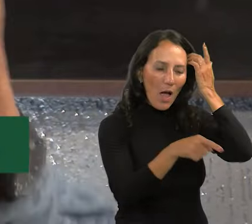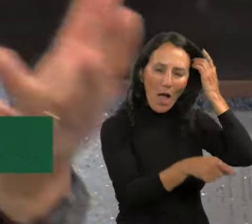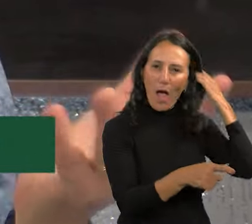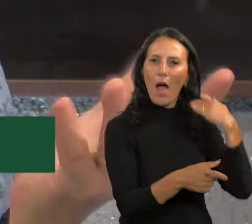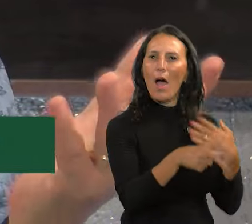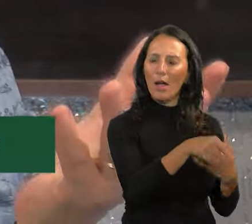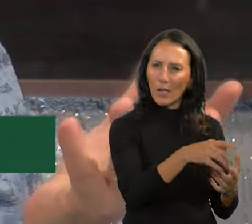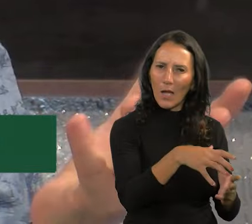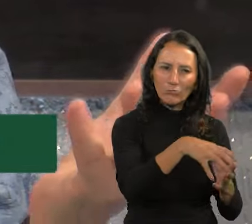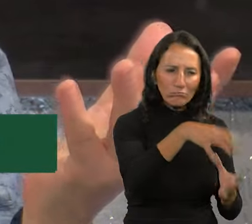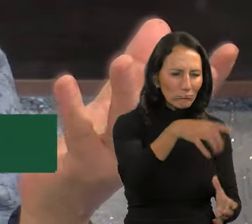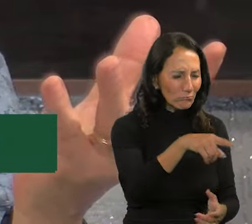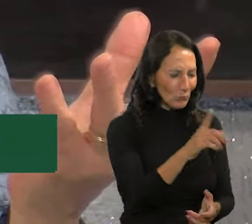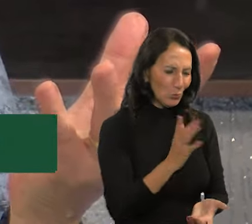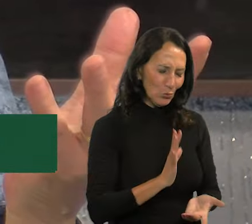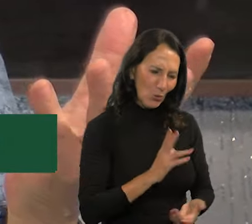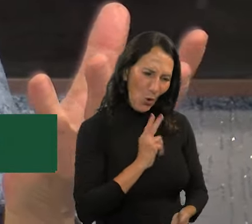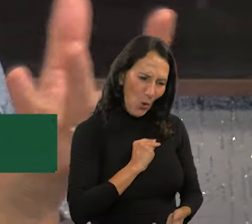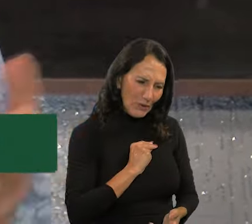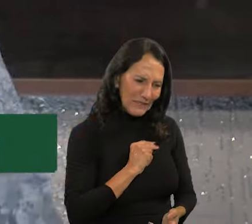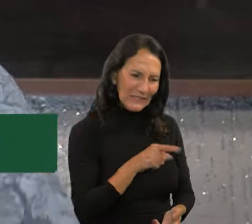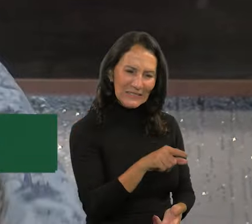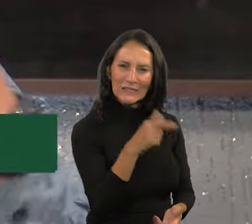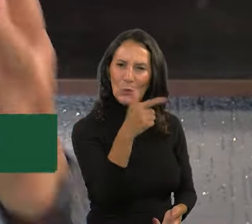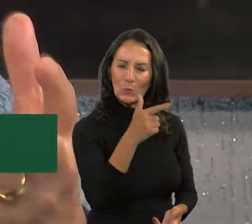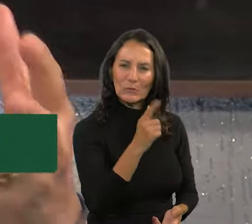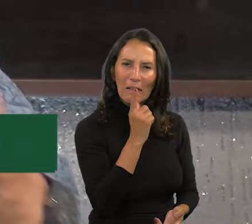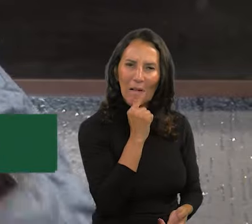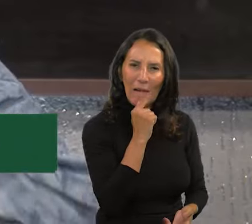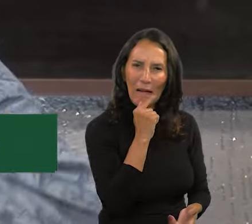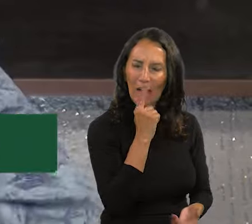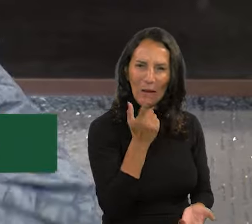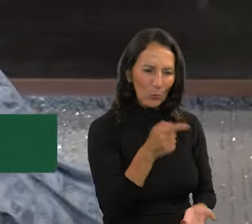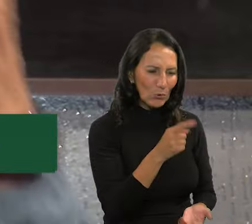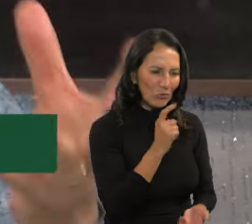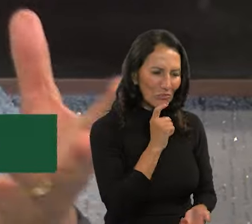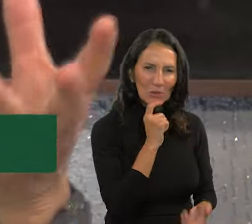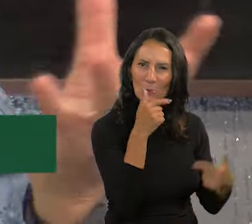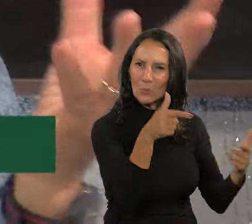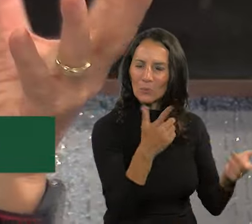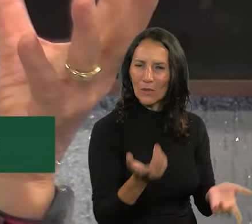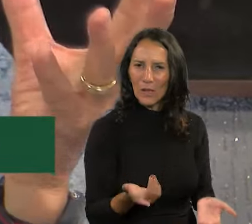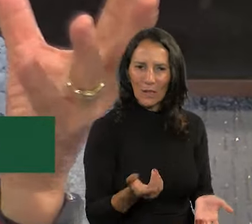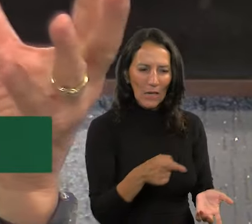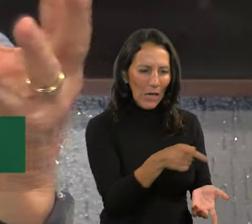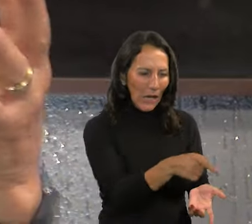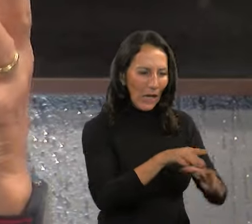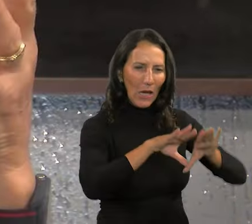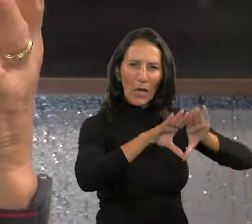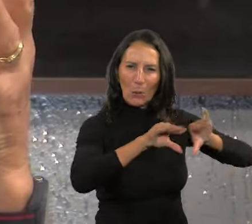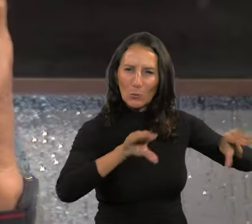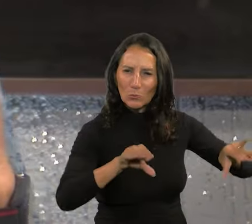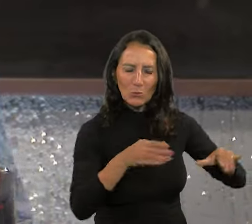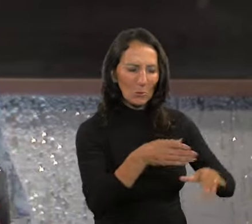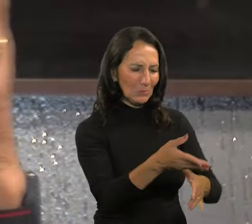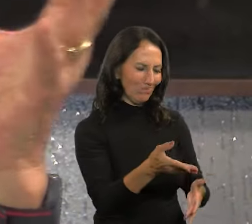vocês estão dormindo aqui, vovós, é um colchão que já está gasto, já está